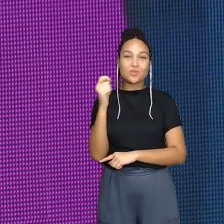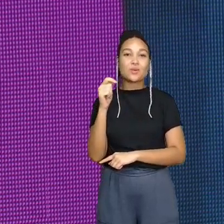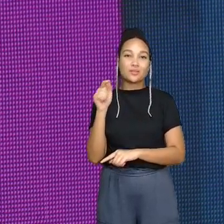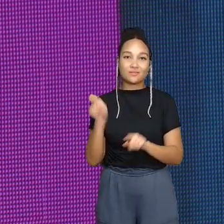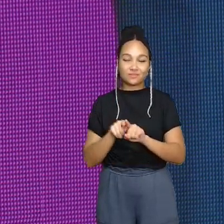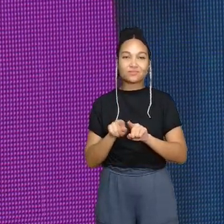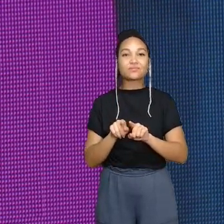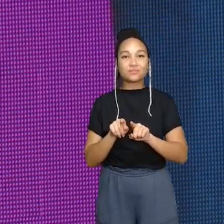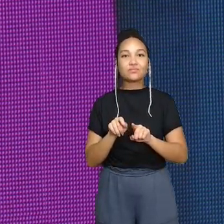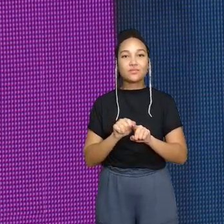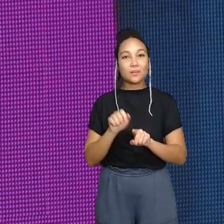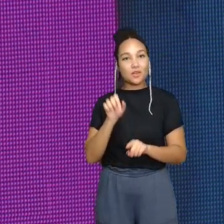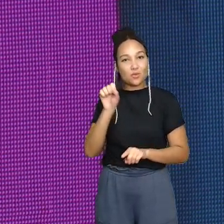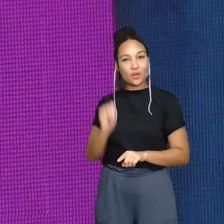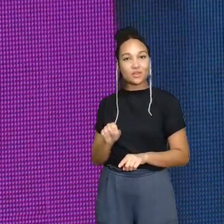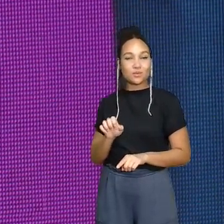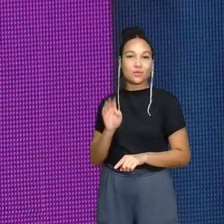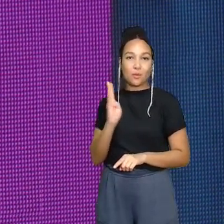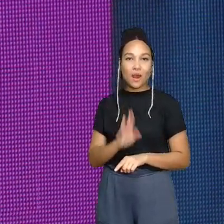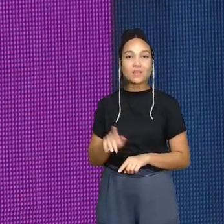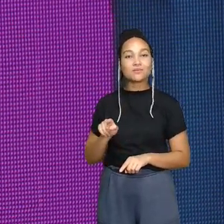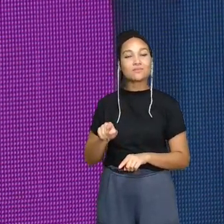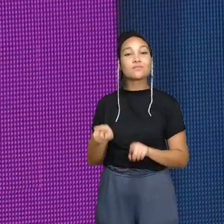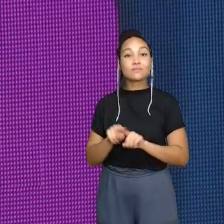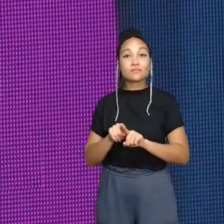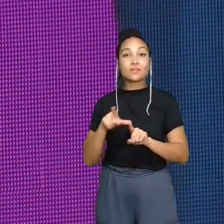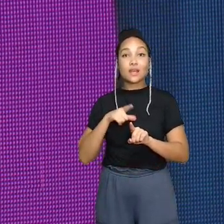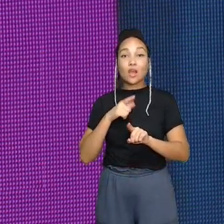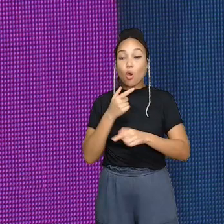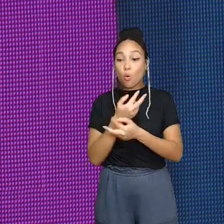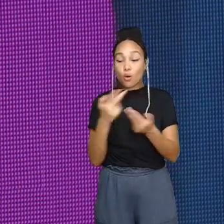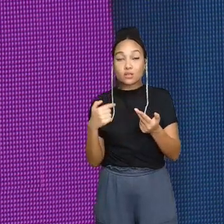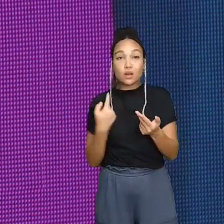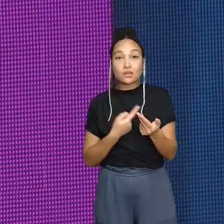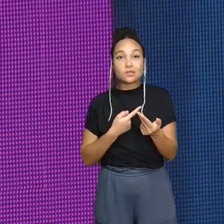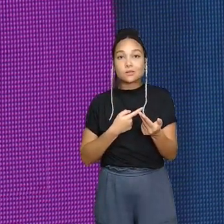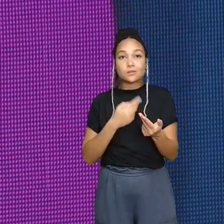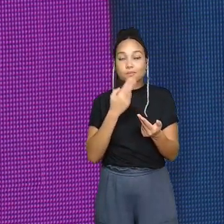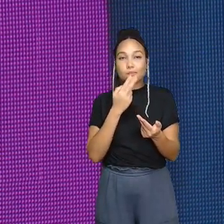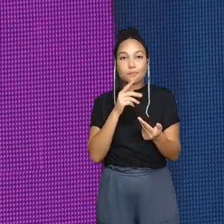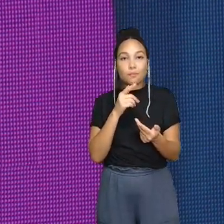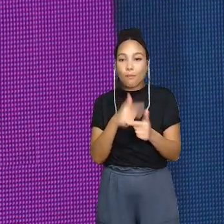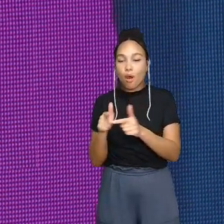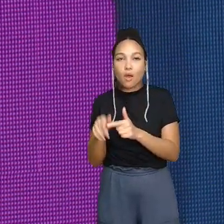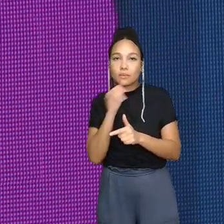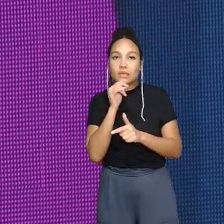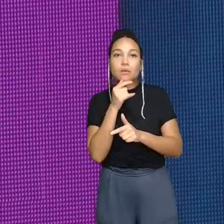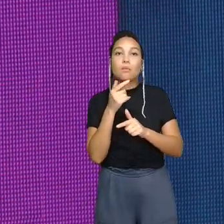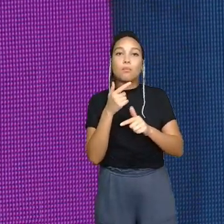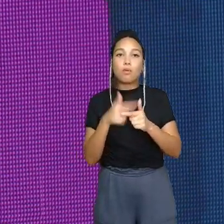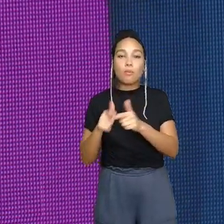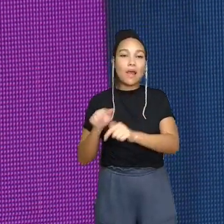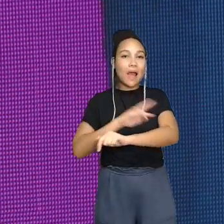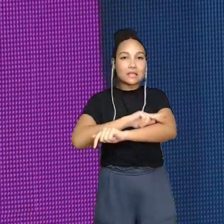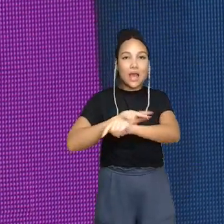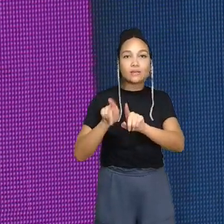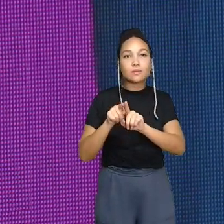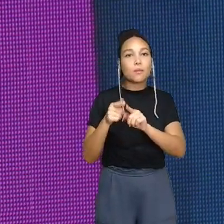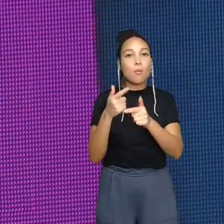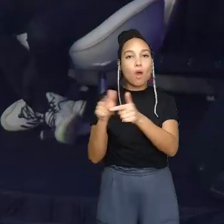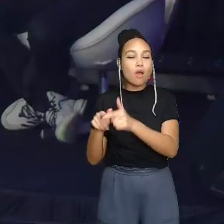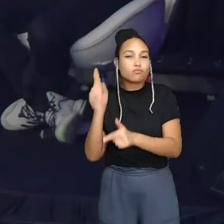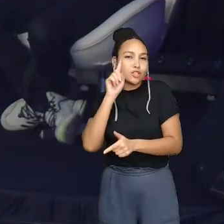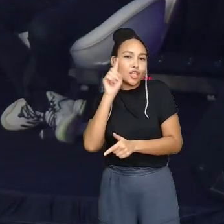Brasil passando por questões que são tão difíceis, né, questões raciais, questões sociais, questões do nosso dia a dia, da nossa